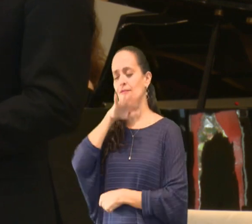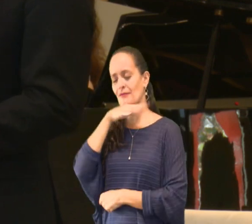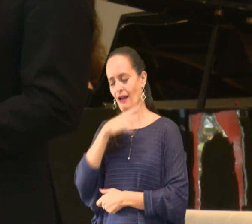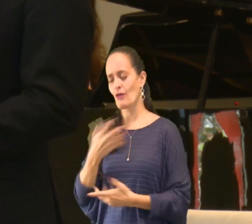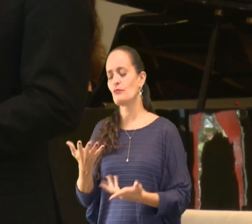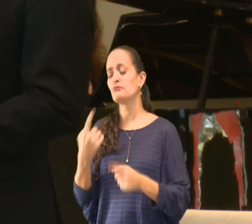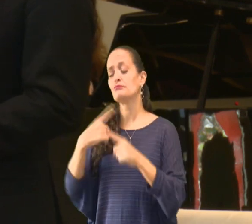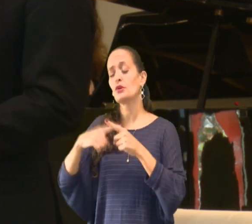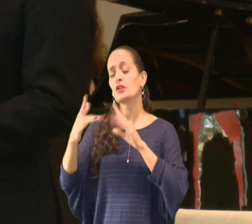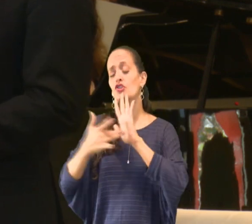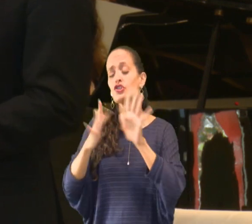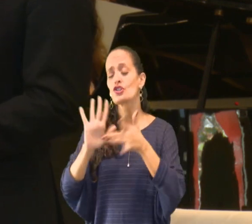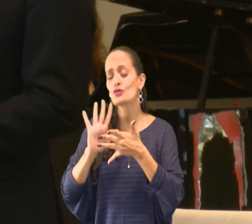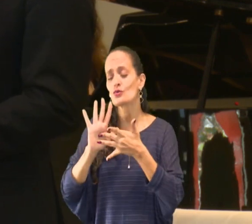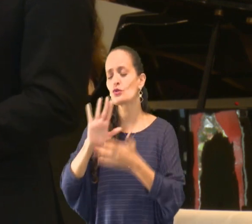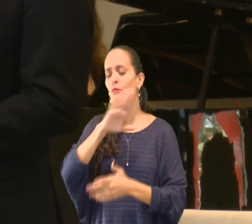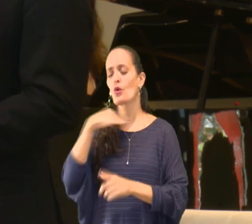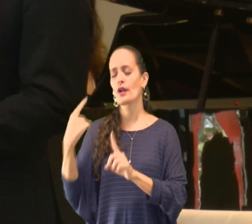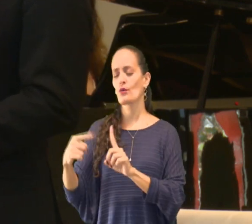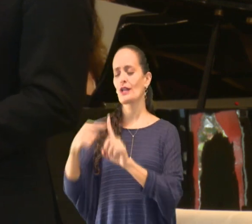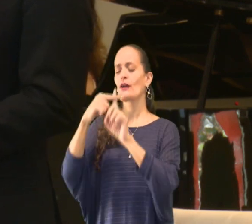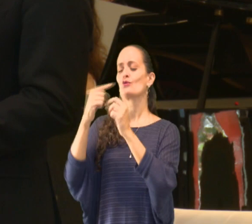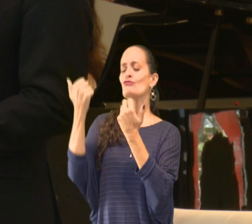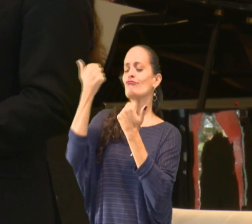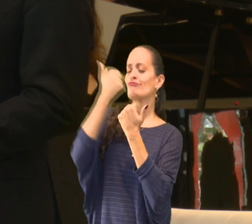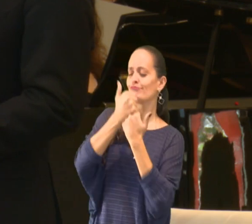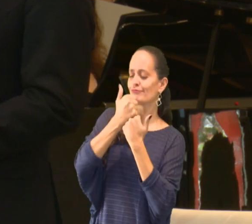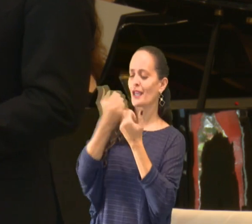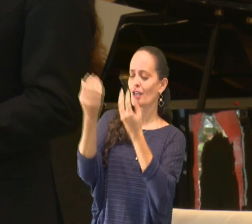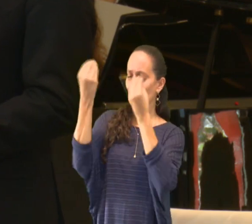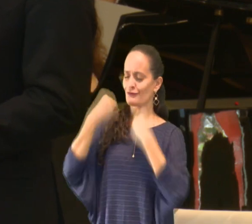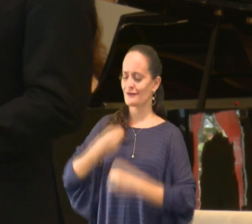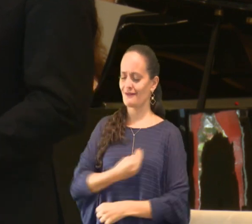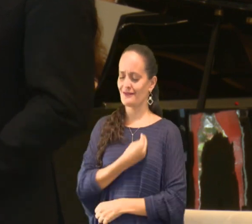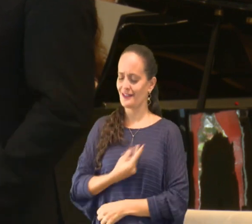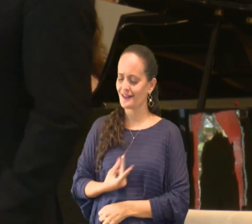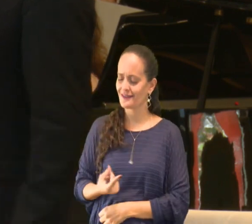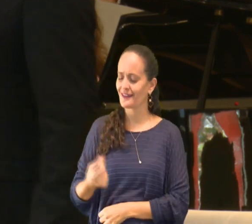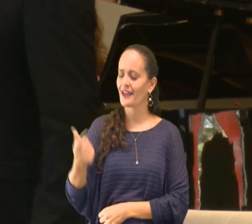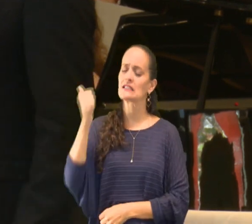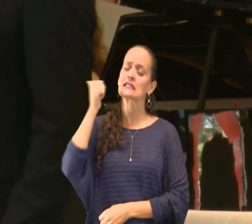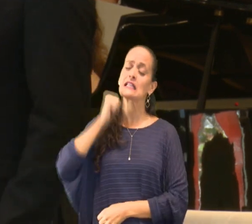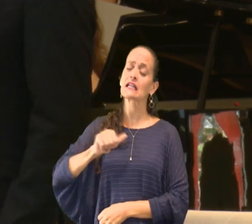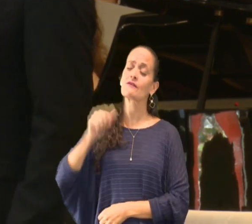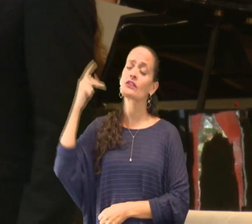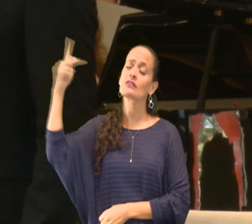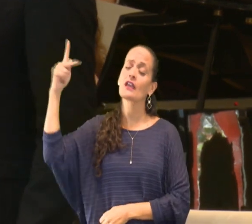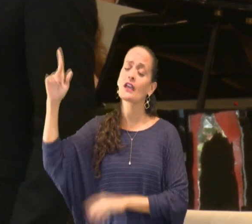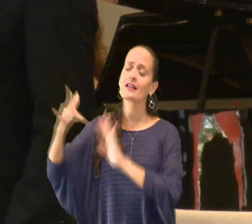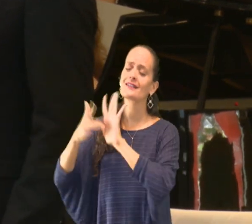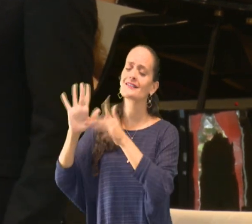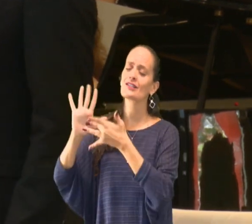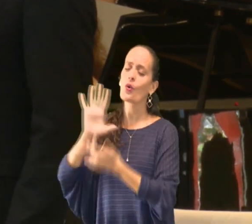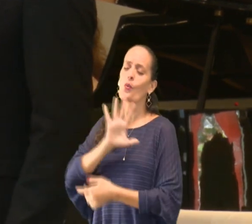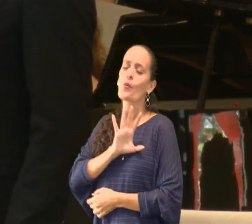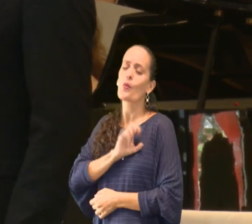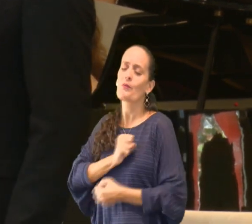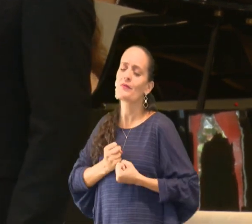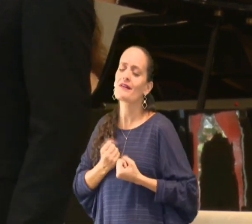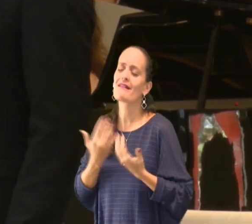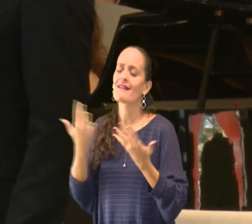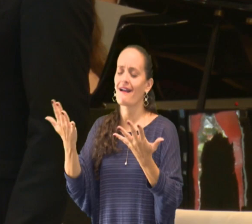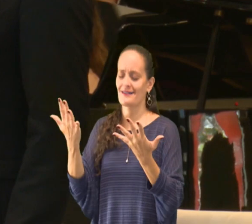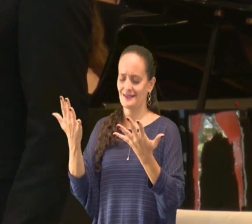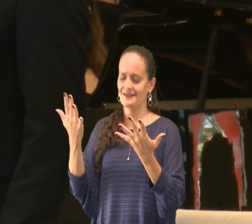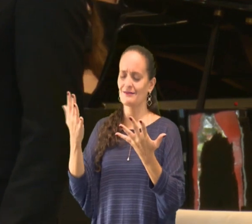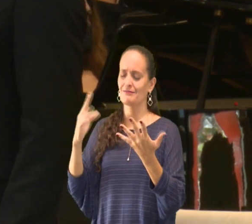naquela cruz para morrer em nosso lugar e nos trazer a vida eterna. O sacrifício foi dele, a graça, o teu amor para conosco,